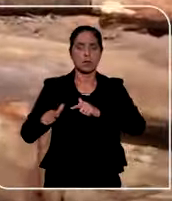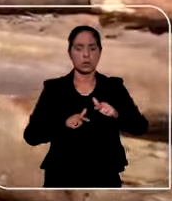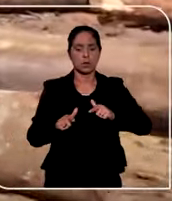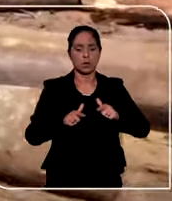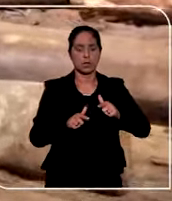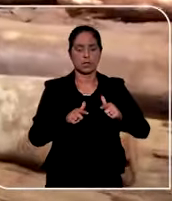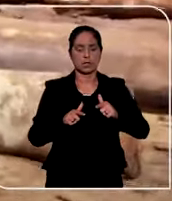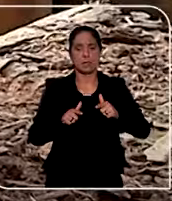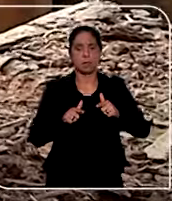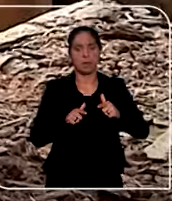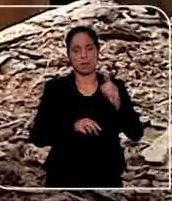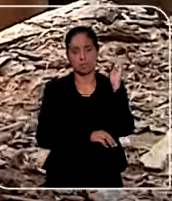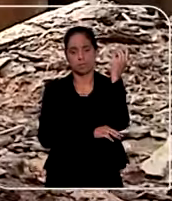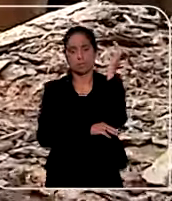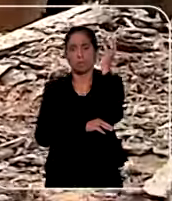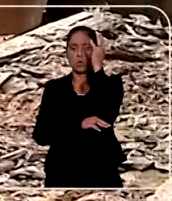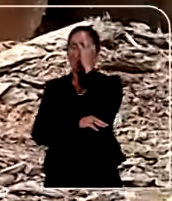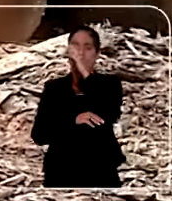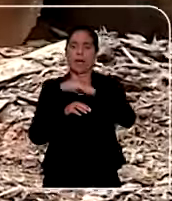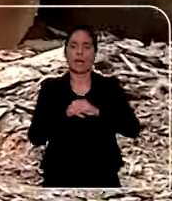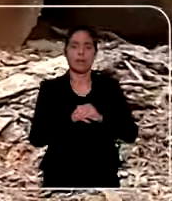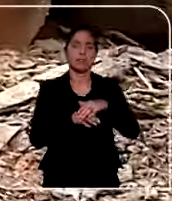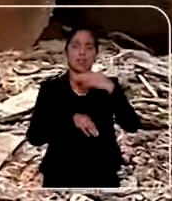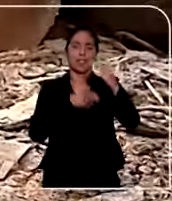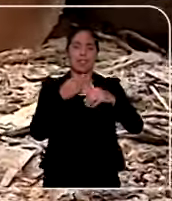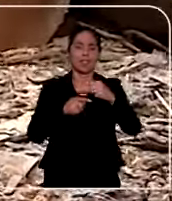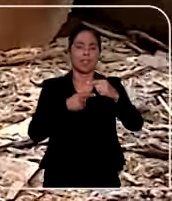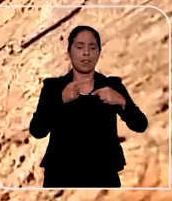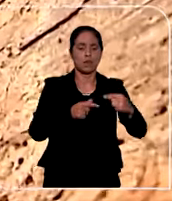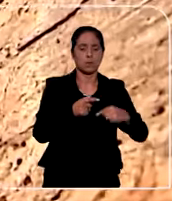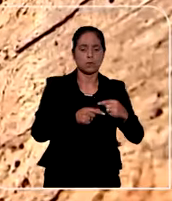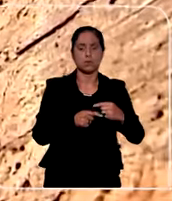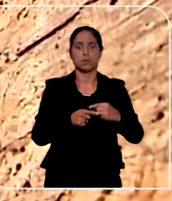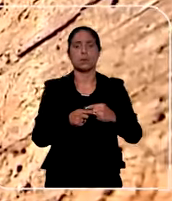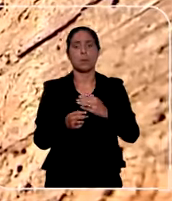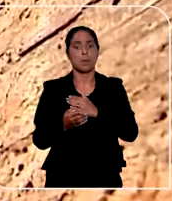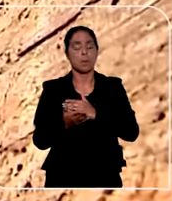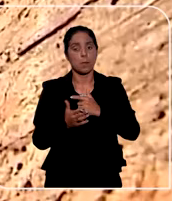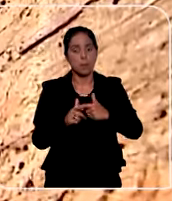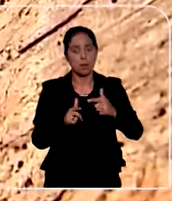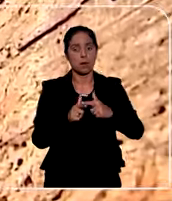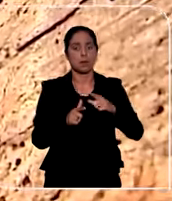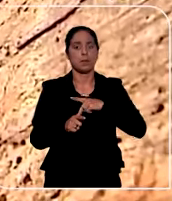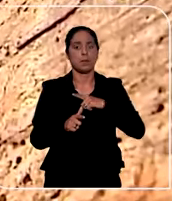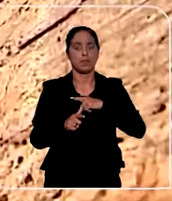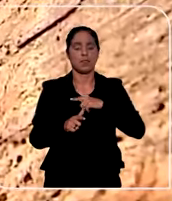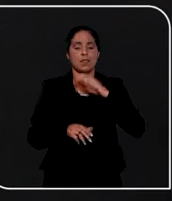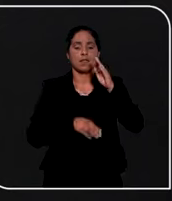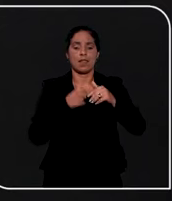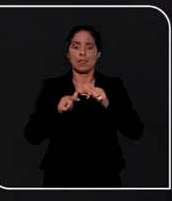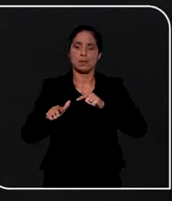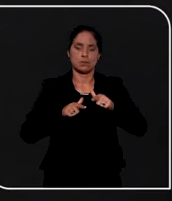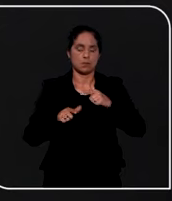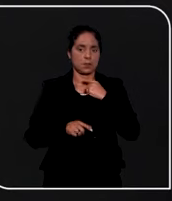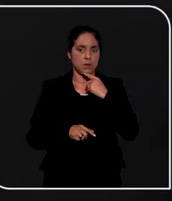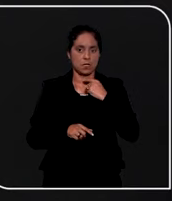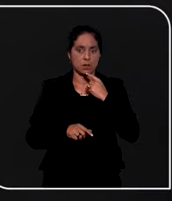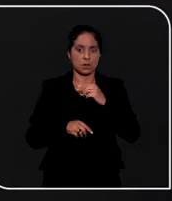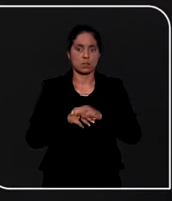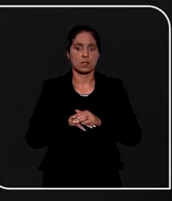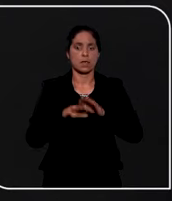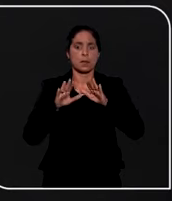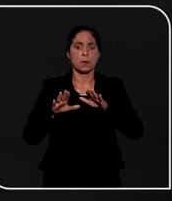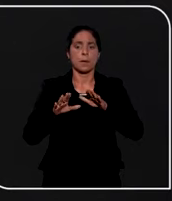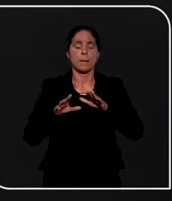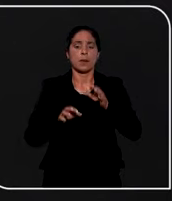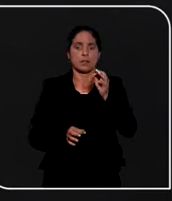cobr indenização por danos morais após acidente de trabalho que resultou na incapacidade permanente dele na justiça do trabalho o